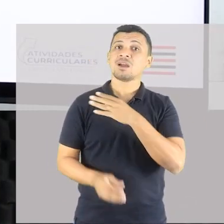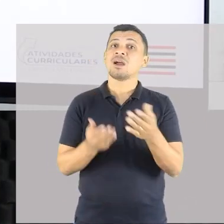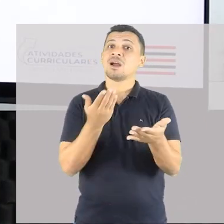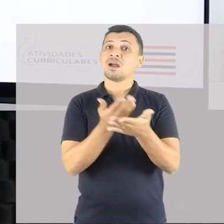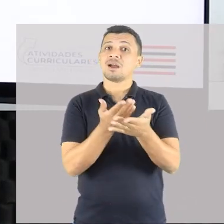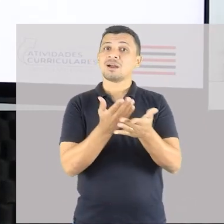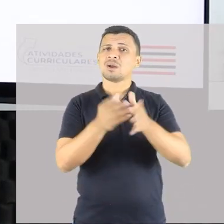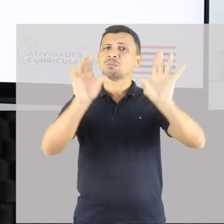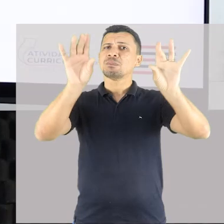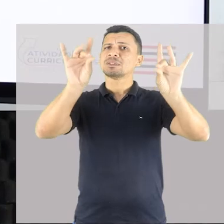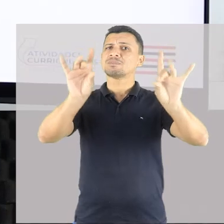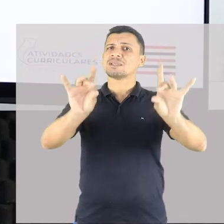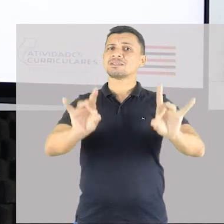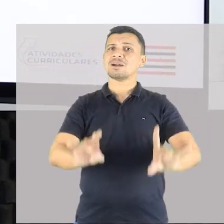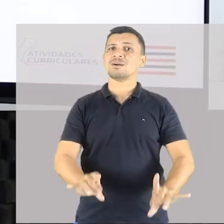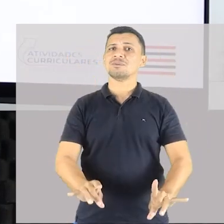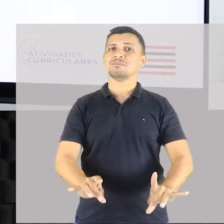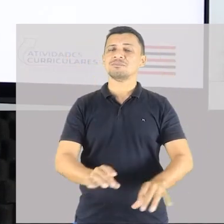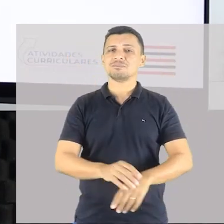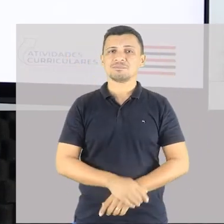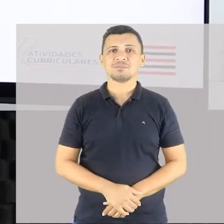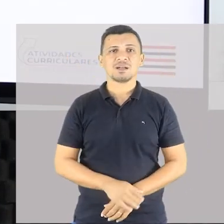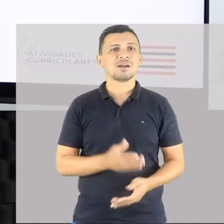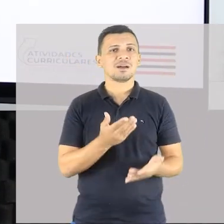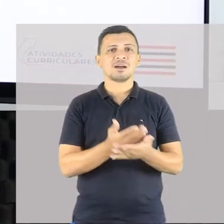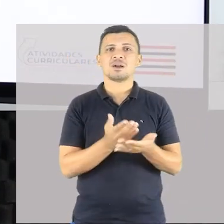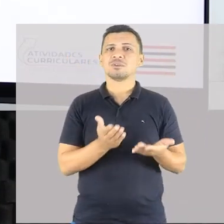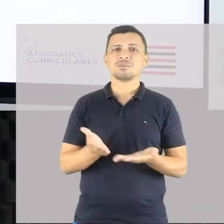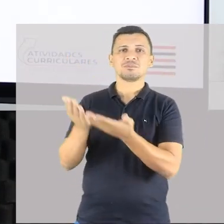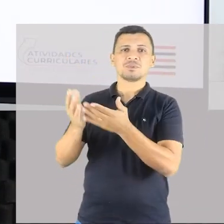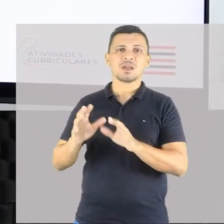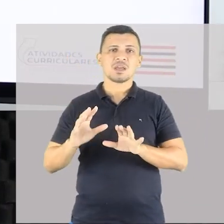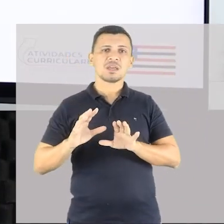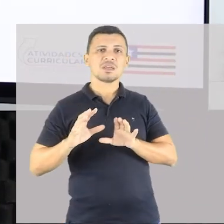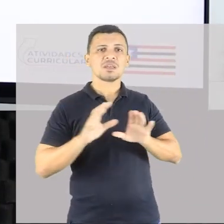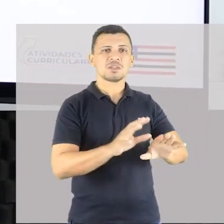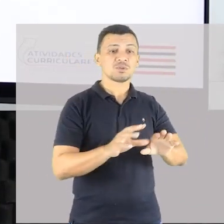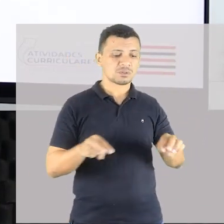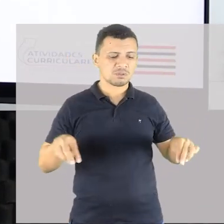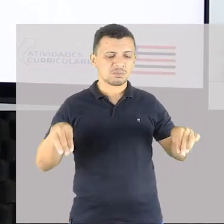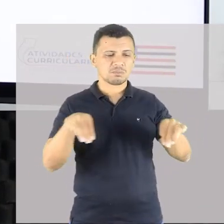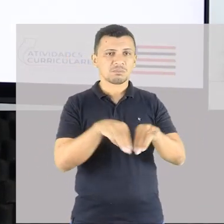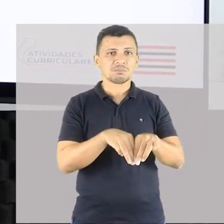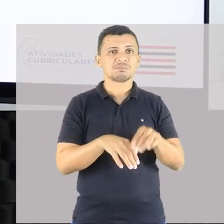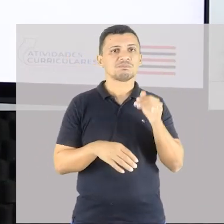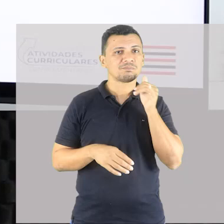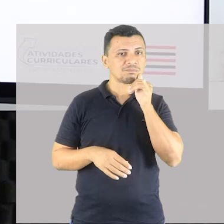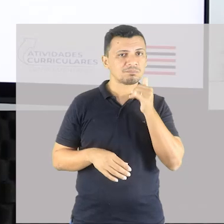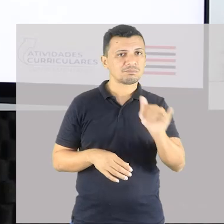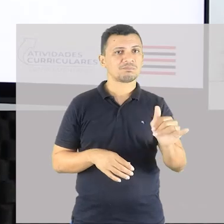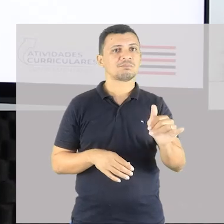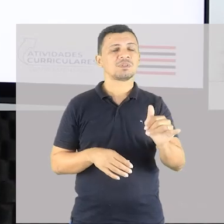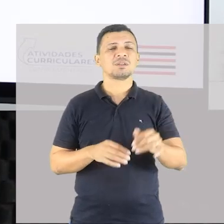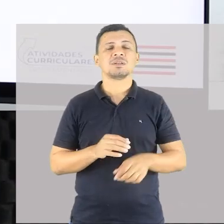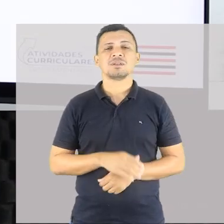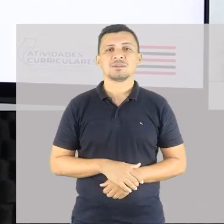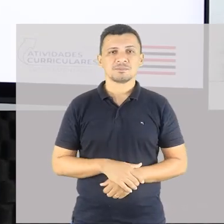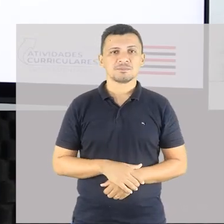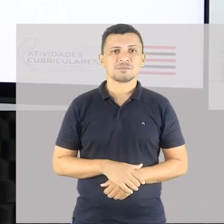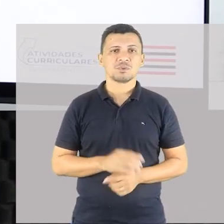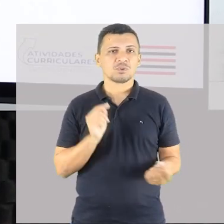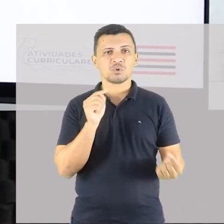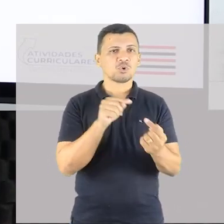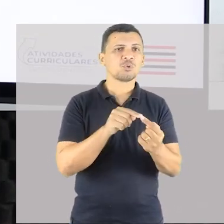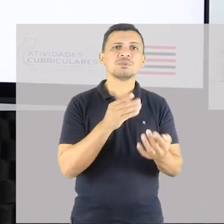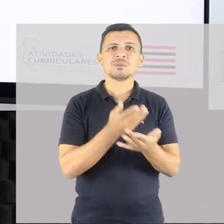aula especial, hein? Nossa aula de hoje, indução eletromagnética, tá? Então, a gente vai, o